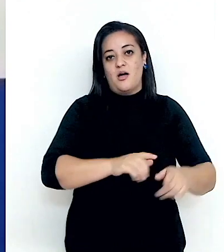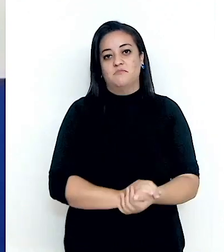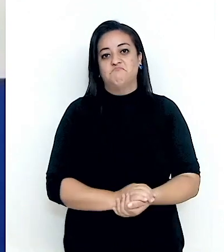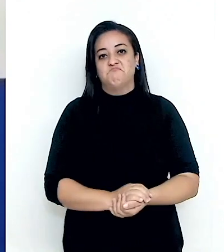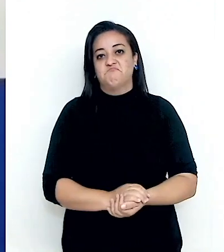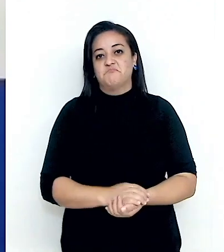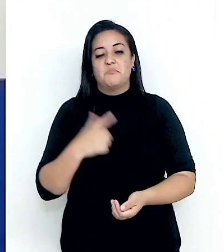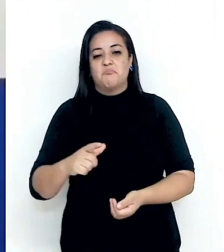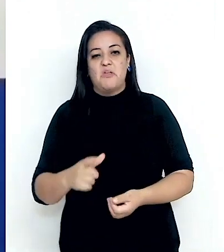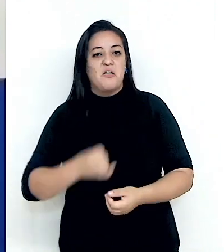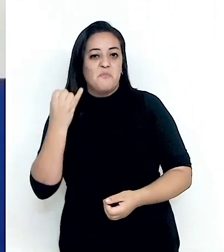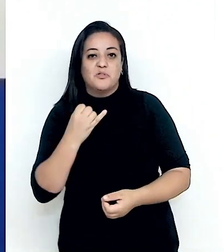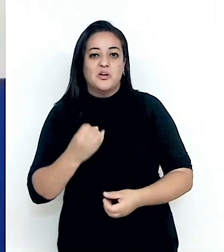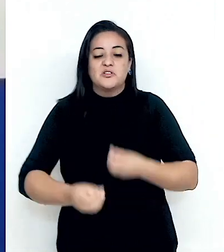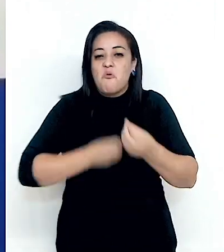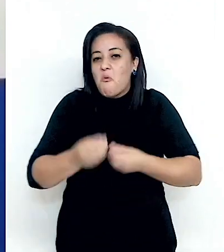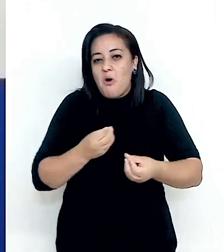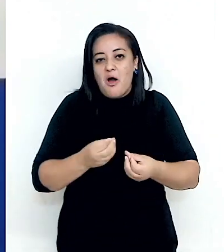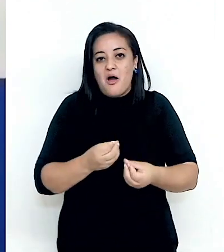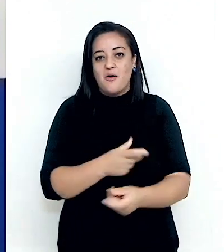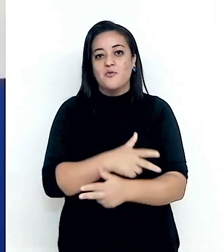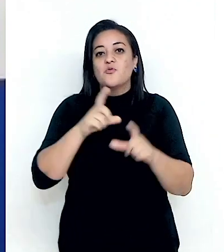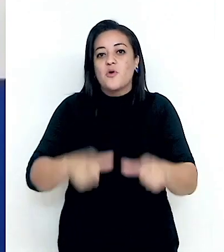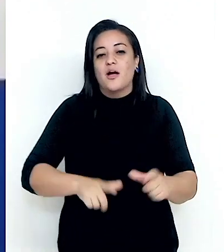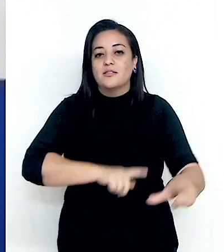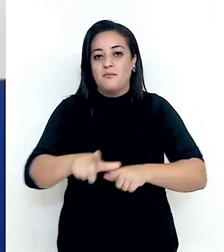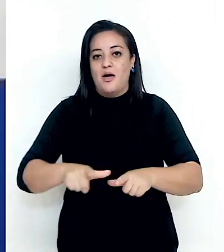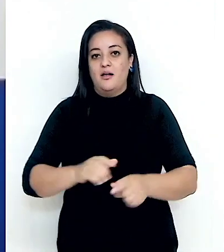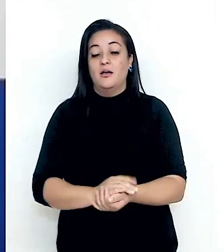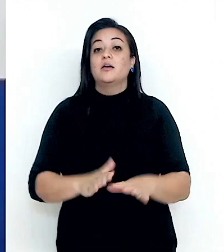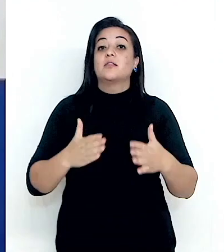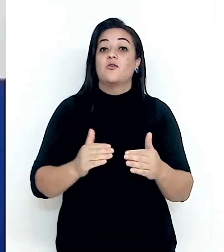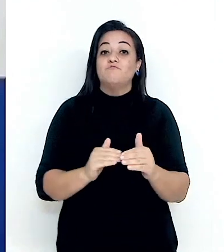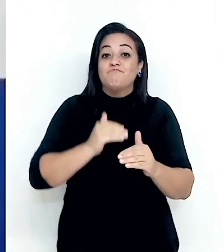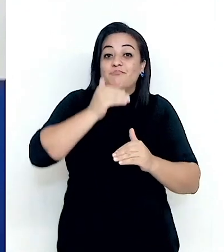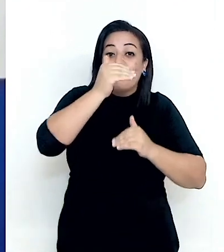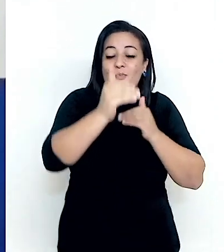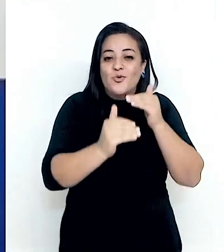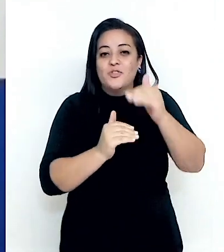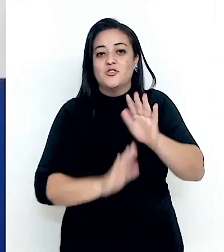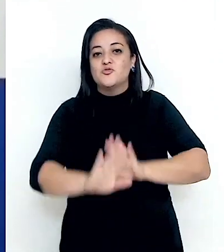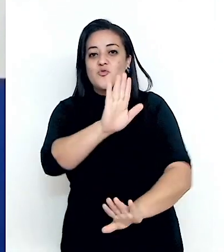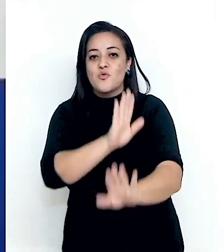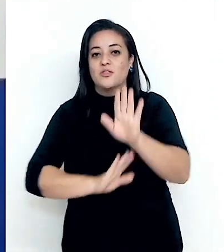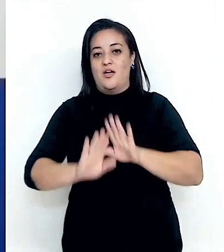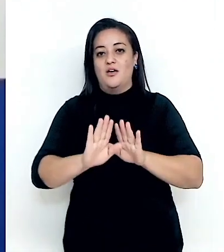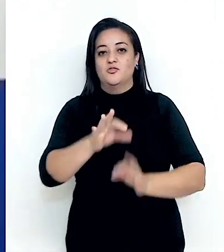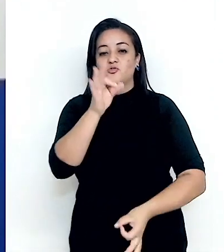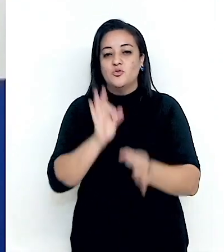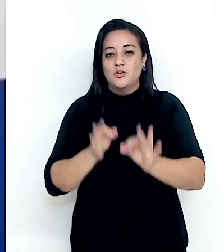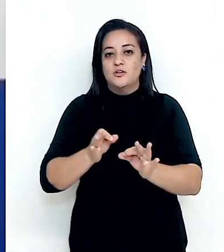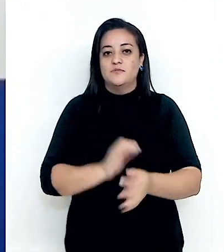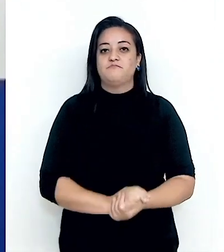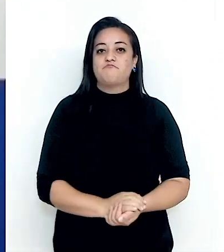ela trabalhe. Realmente nós estamos transcendendo dos cuidados jurídicos